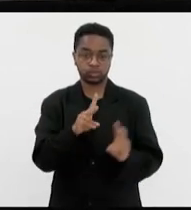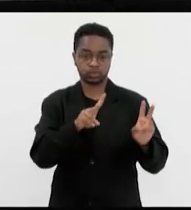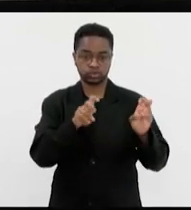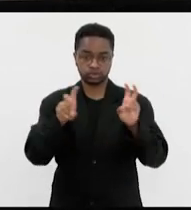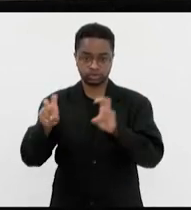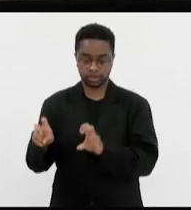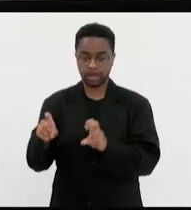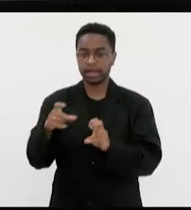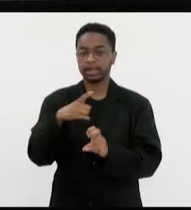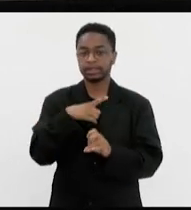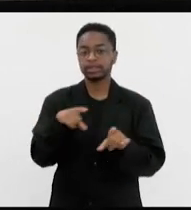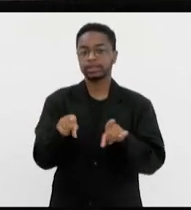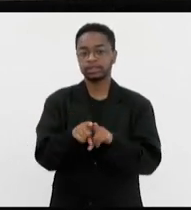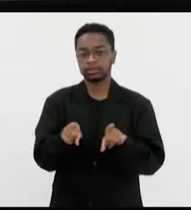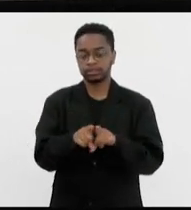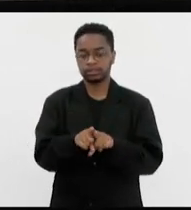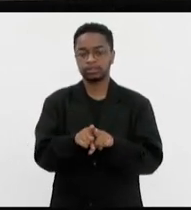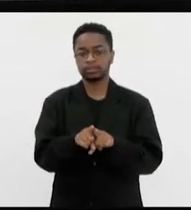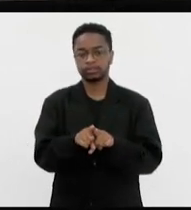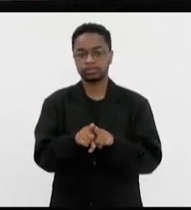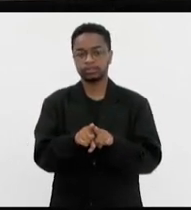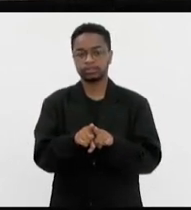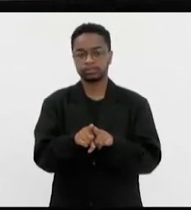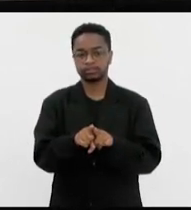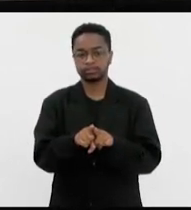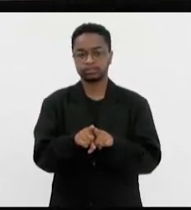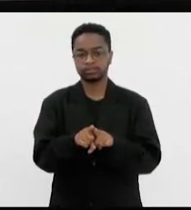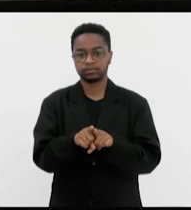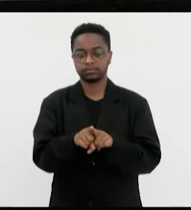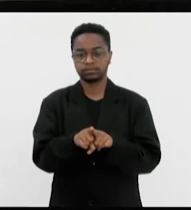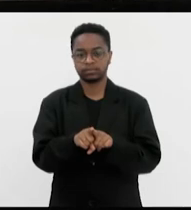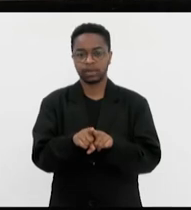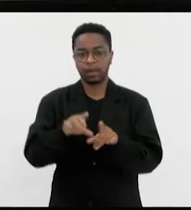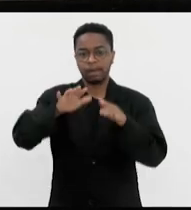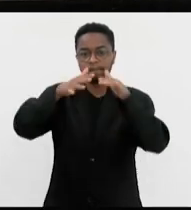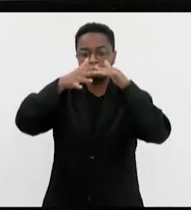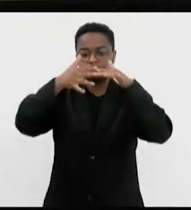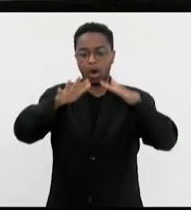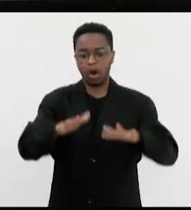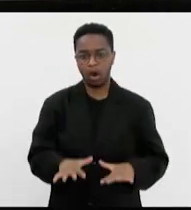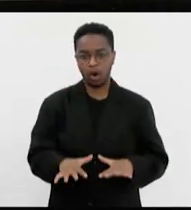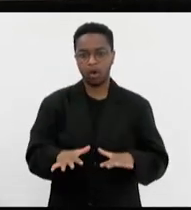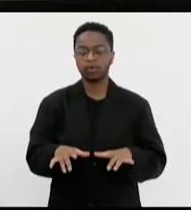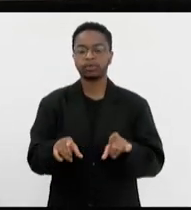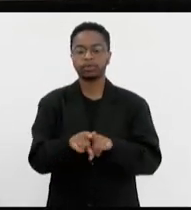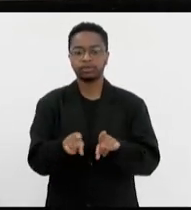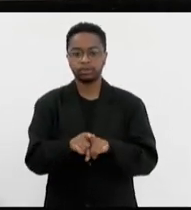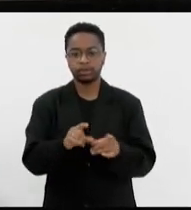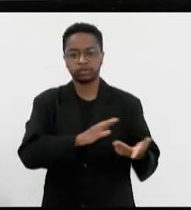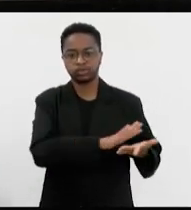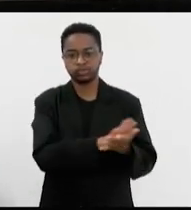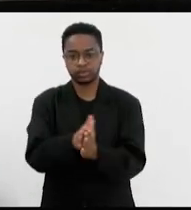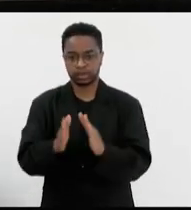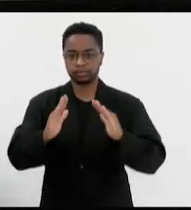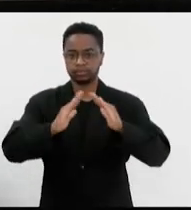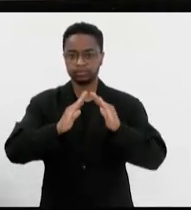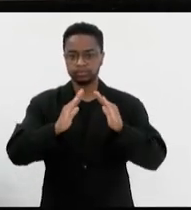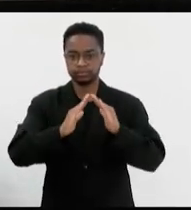também, caros colegas, os deslizamentos, consequentemente destruição de